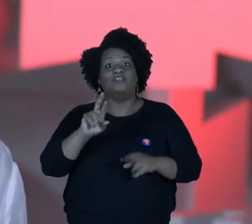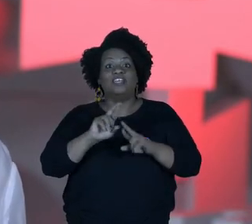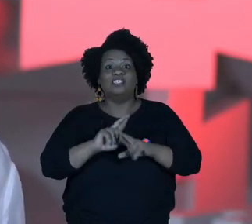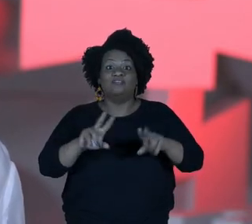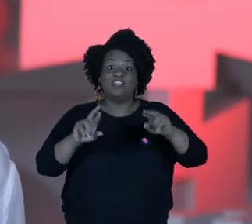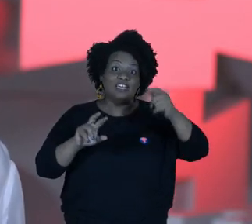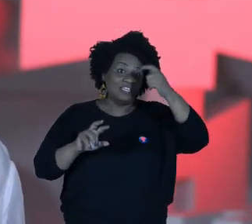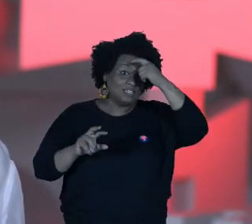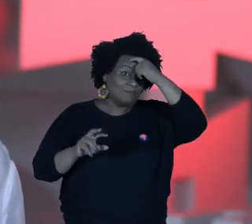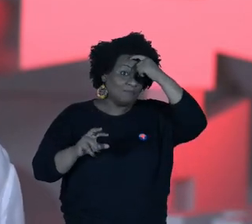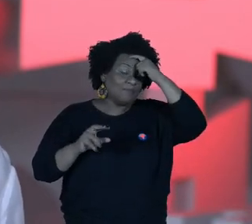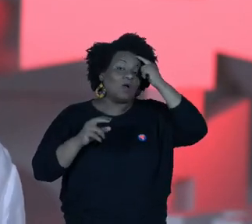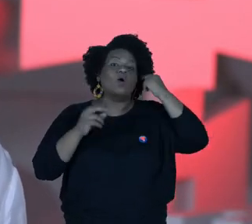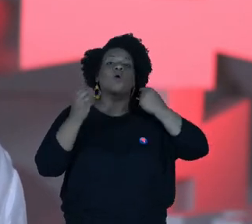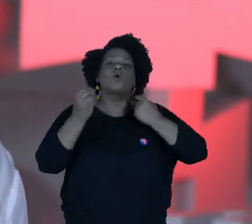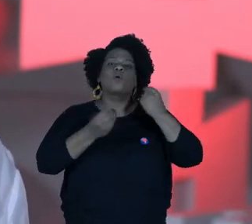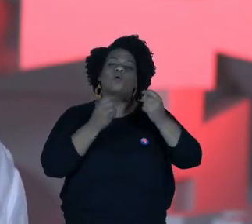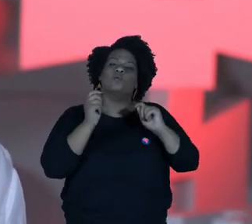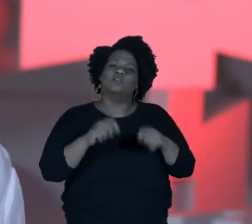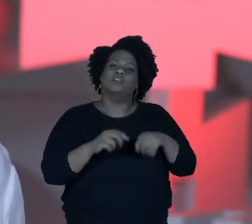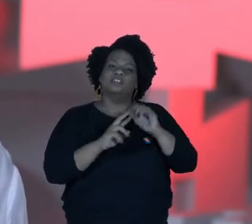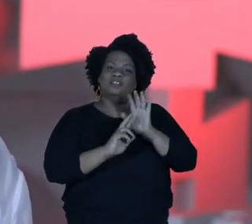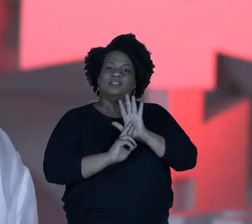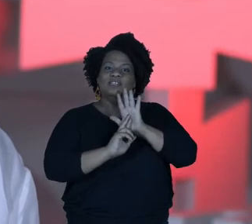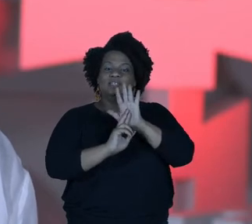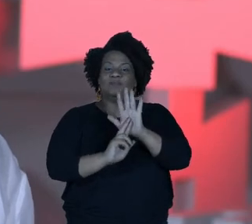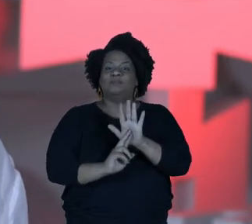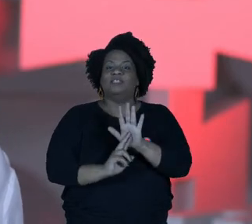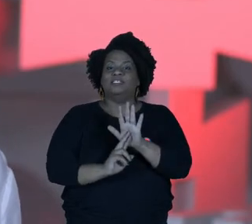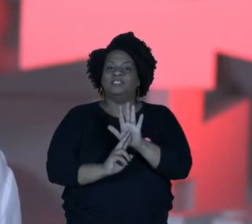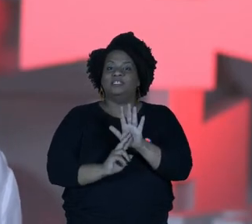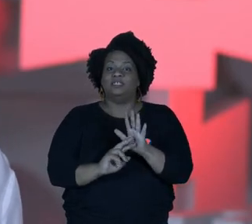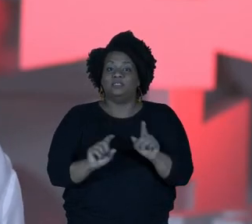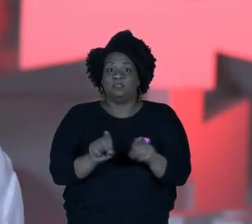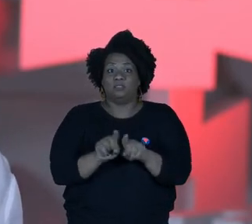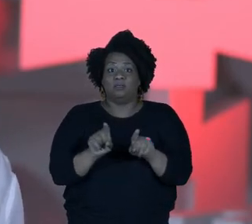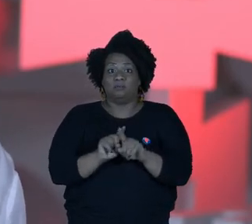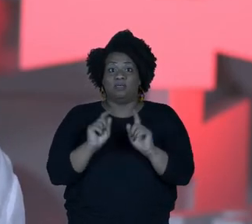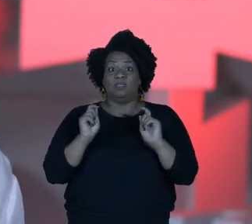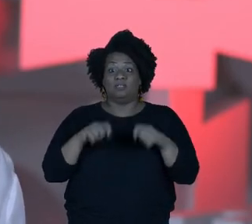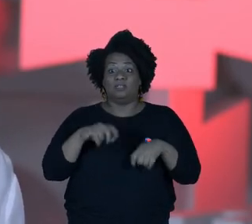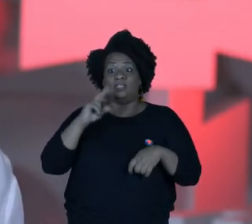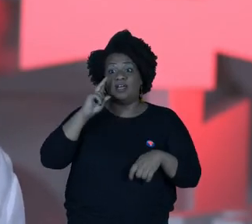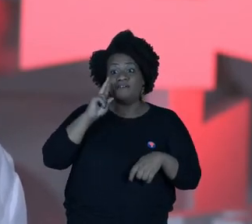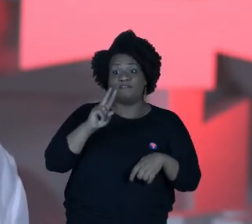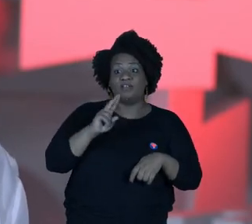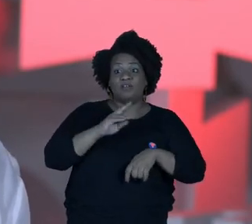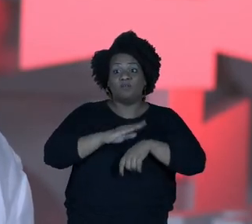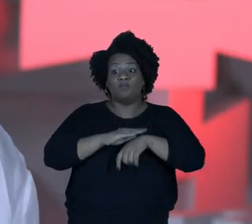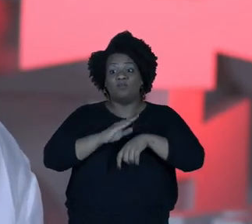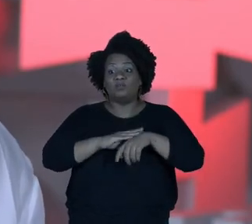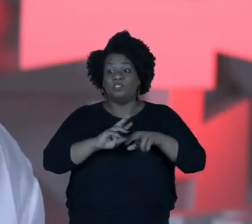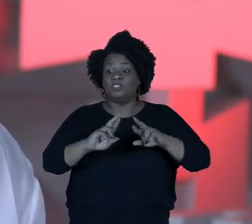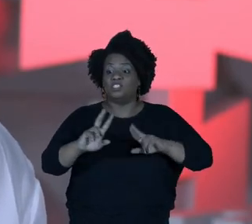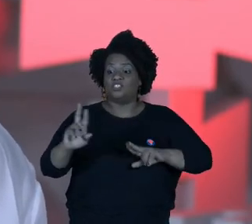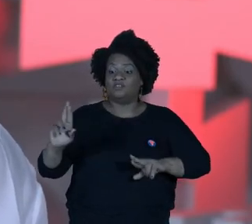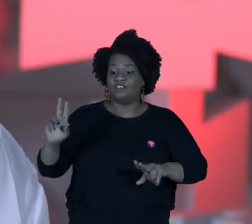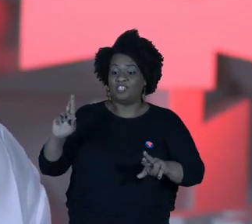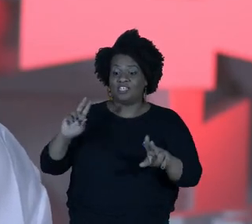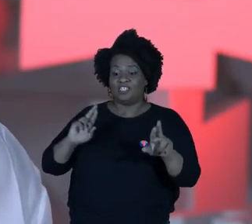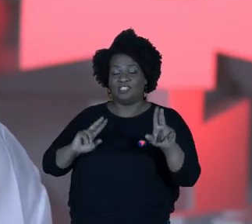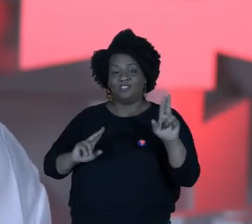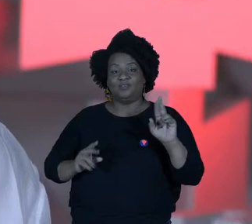mentalidades, como se representa a mesma cena bíblica, como se vê em momentos diferentes.